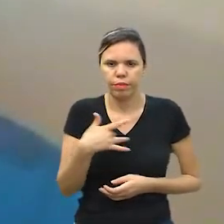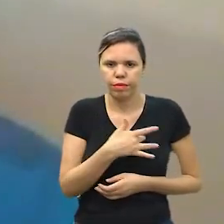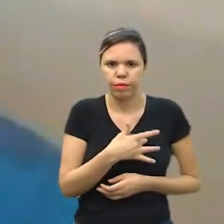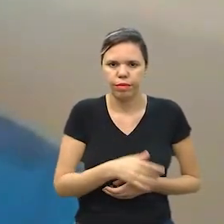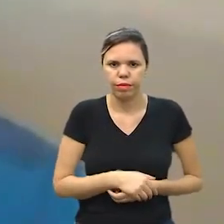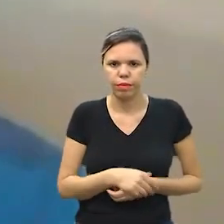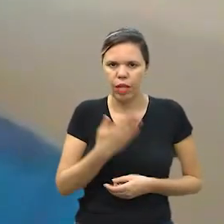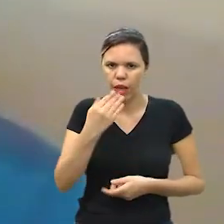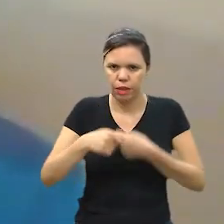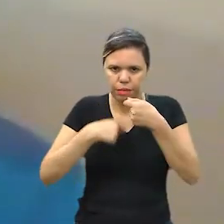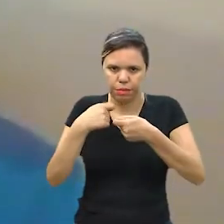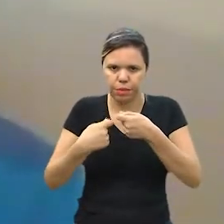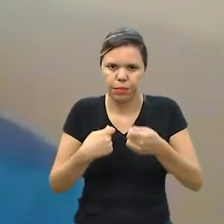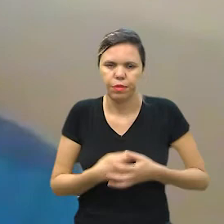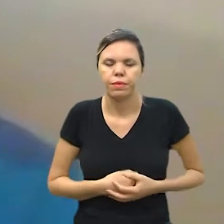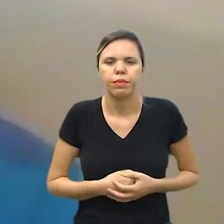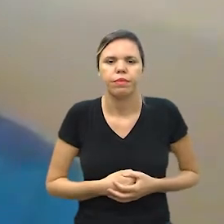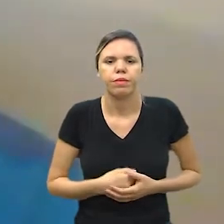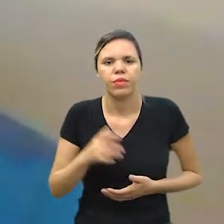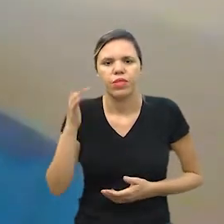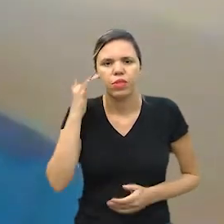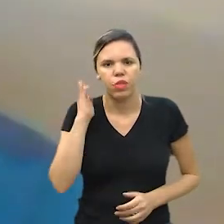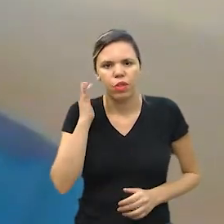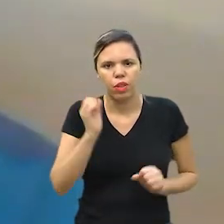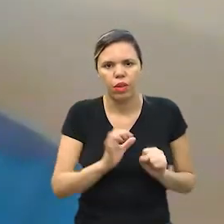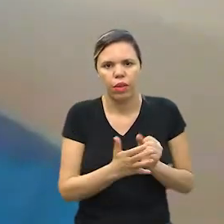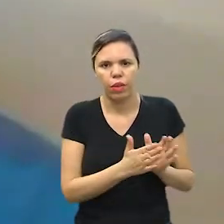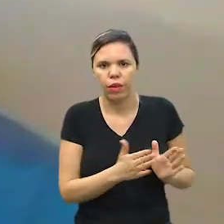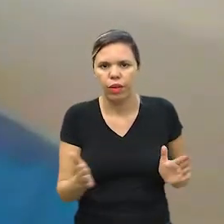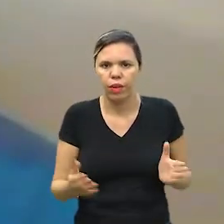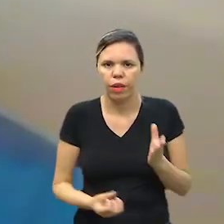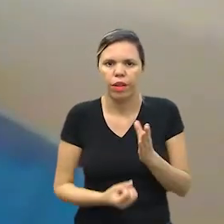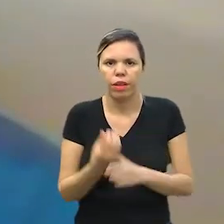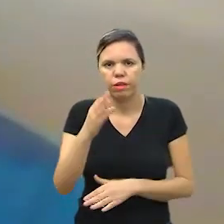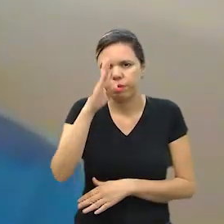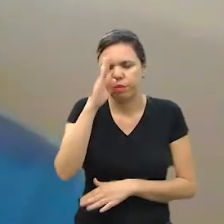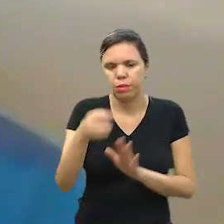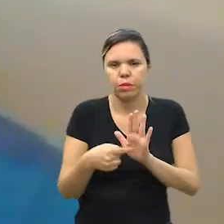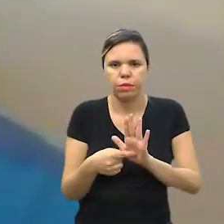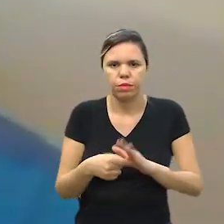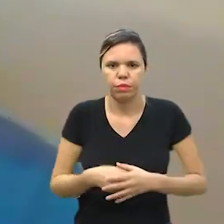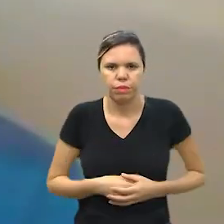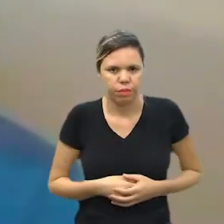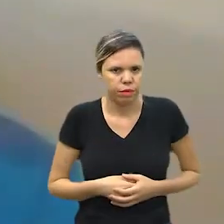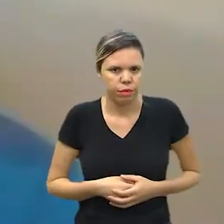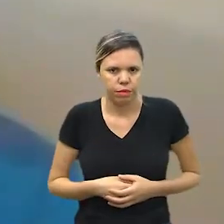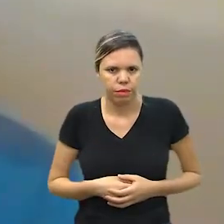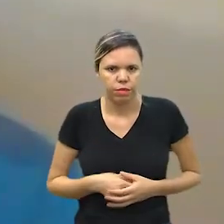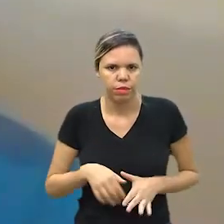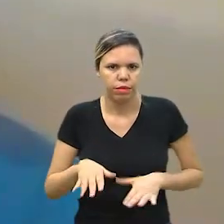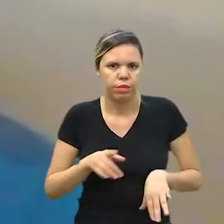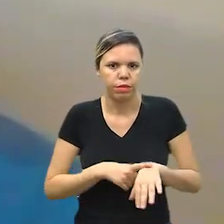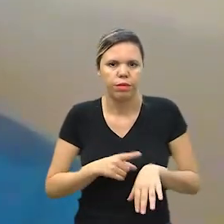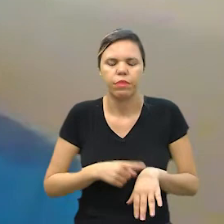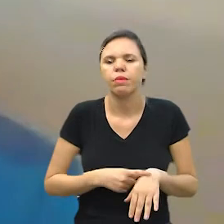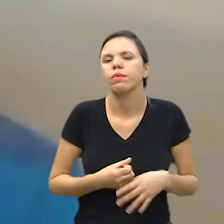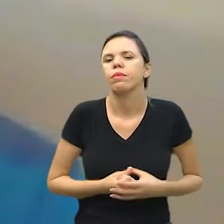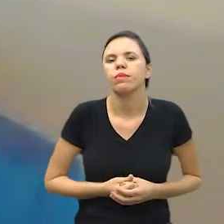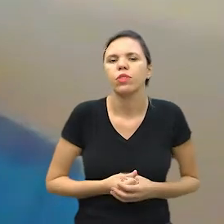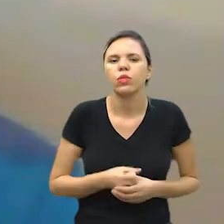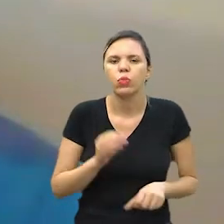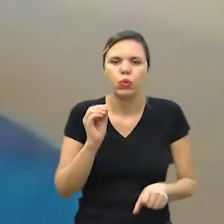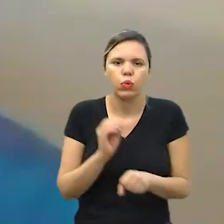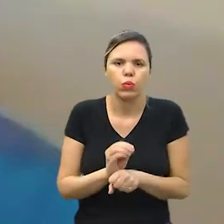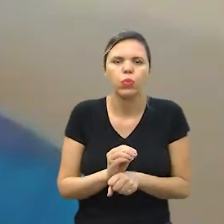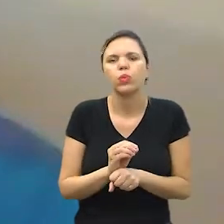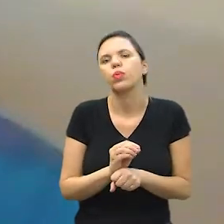de saúde, de alimentação. E eu acho que essa pandemia veio para destacar, né? Esse momento